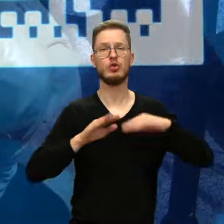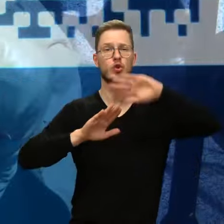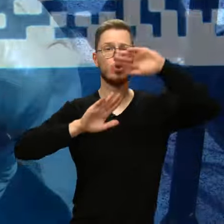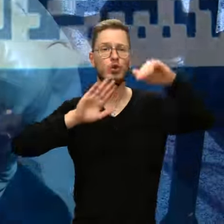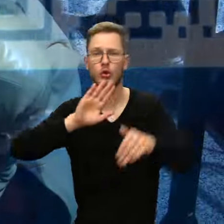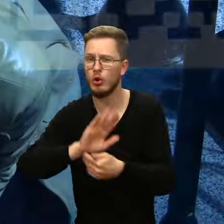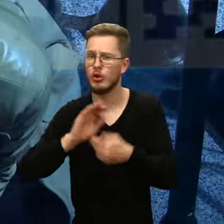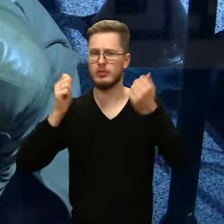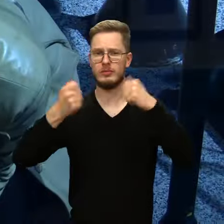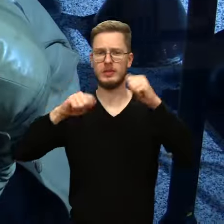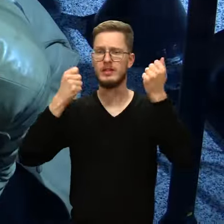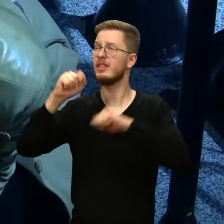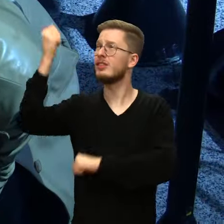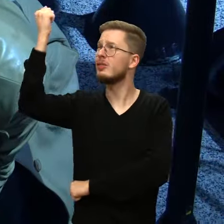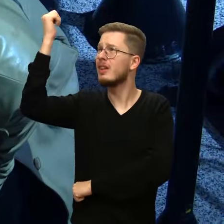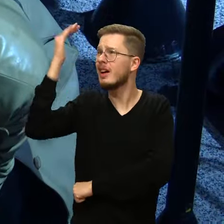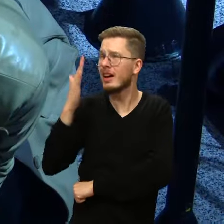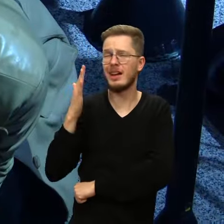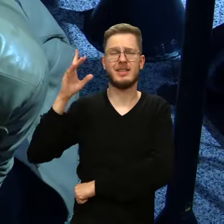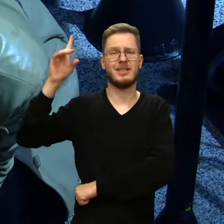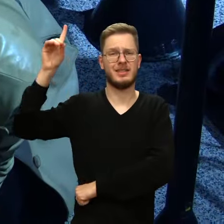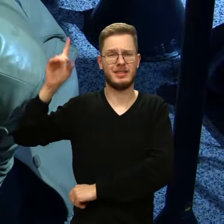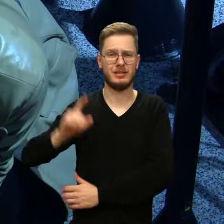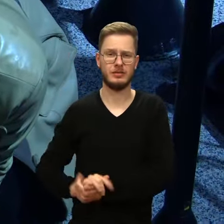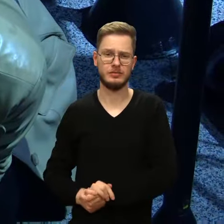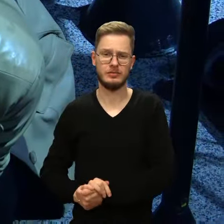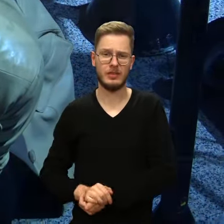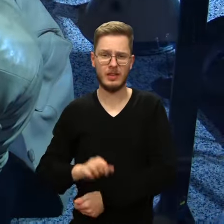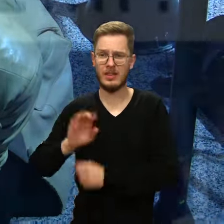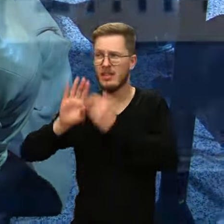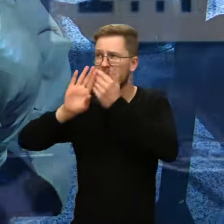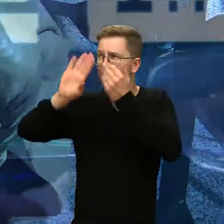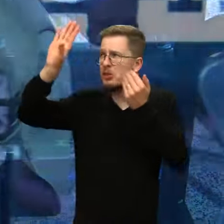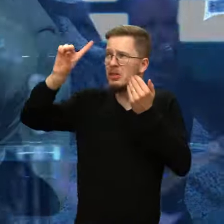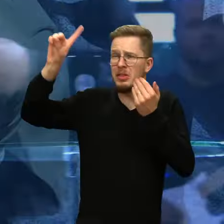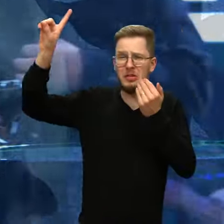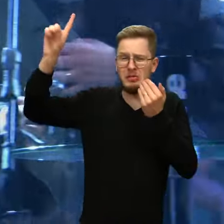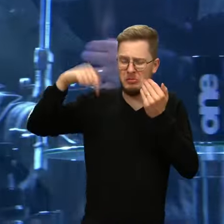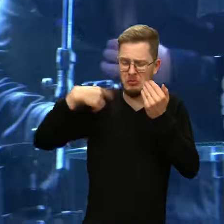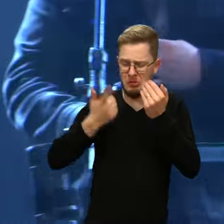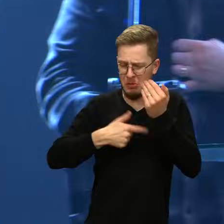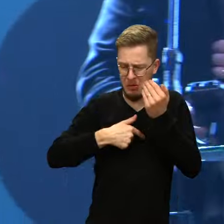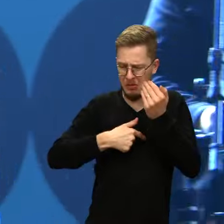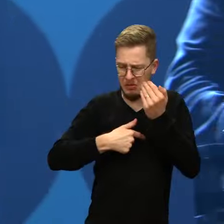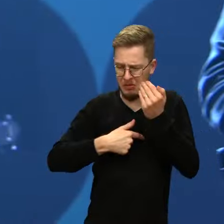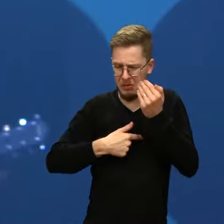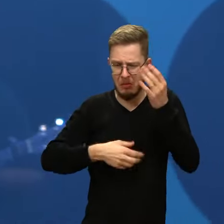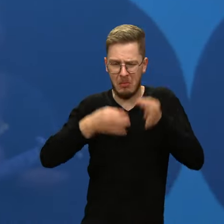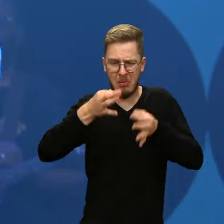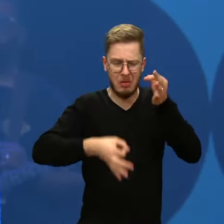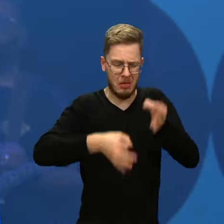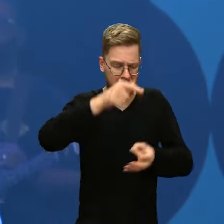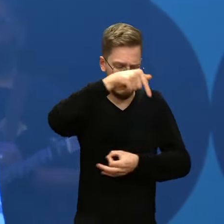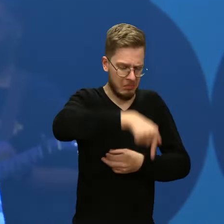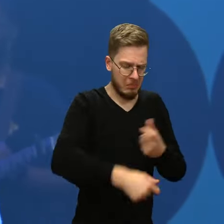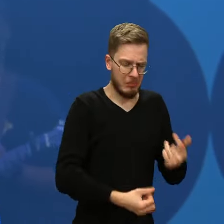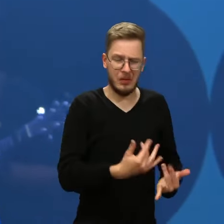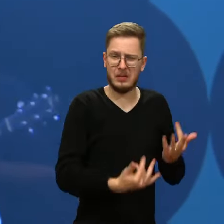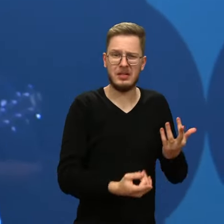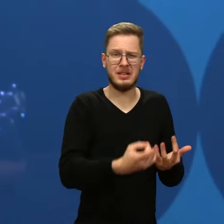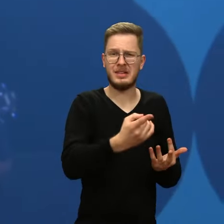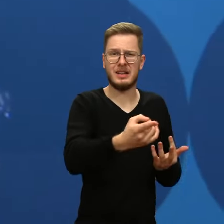Deus. Sem o amor de Deus, sem a graça do Senhor, a Bíblia fala que nós estamos destinados à perdição eterna.